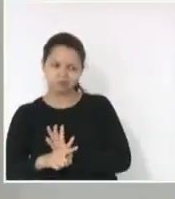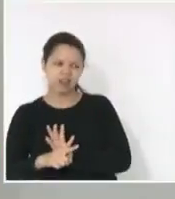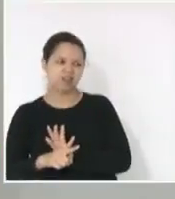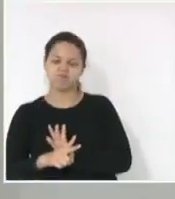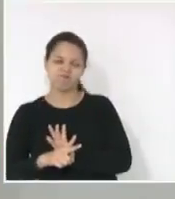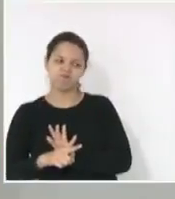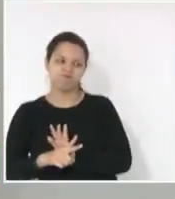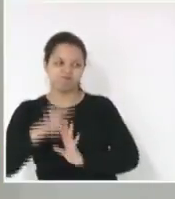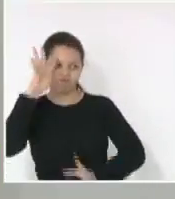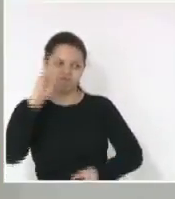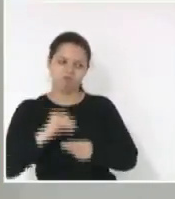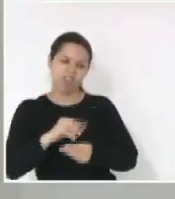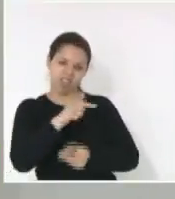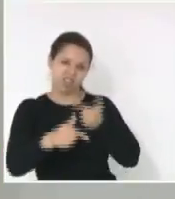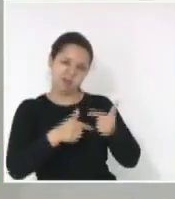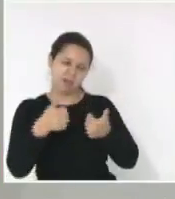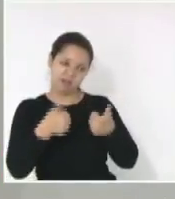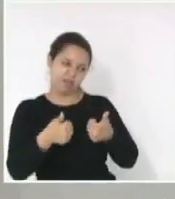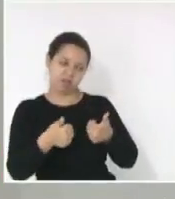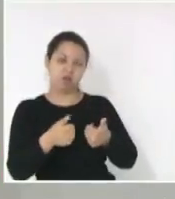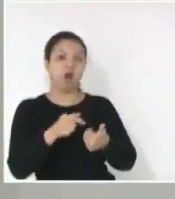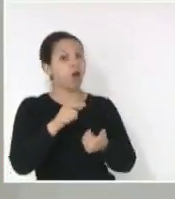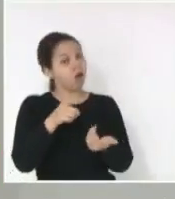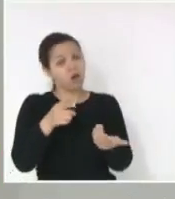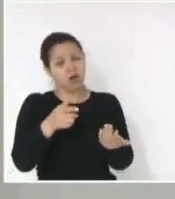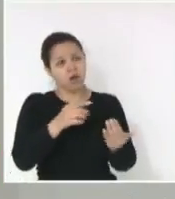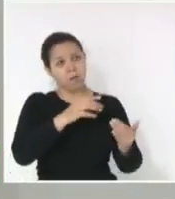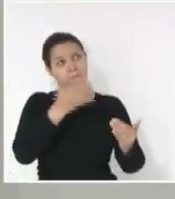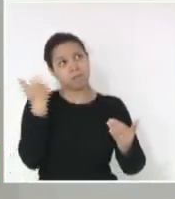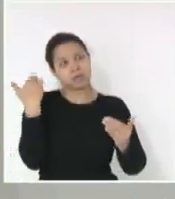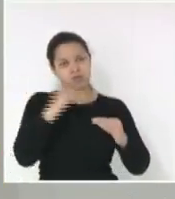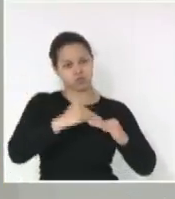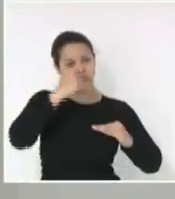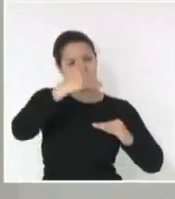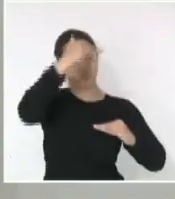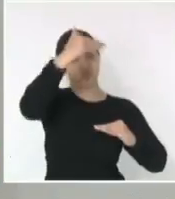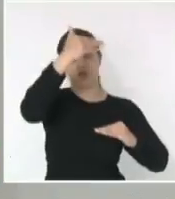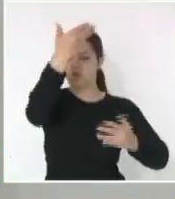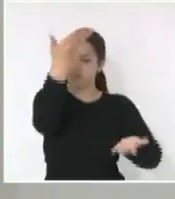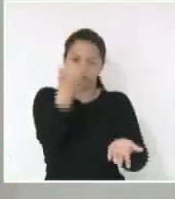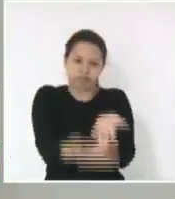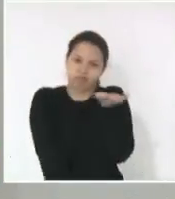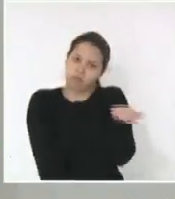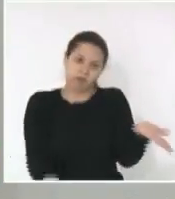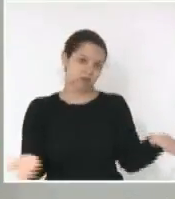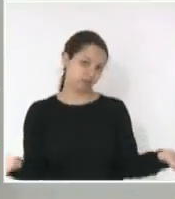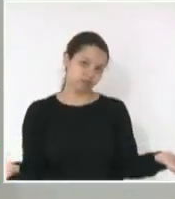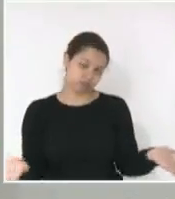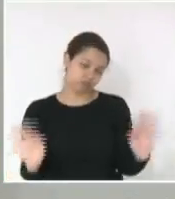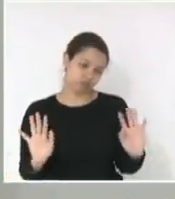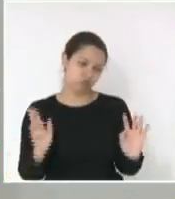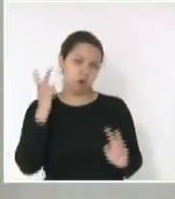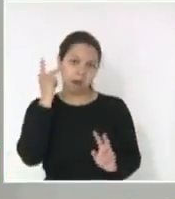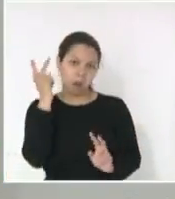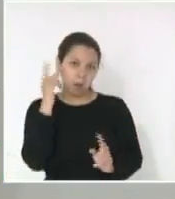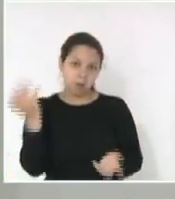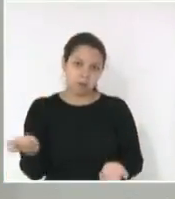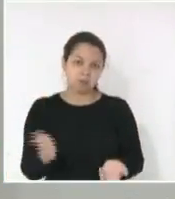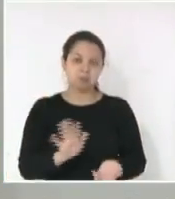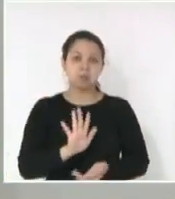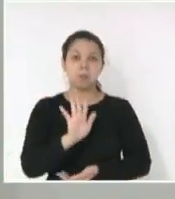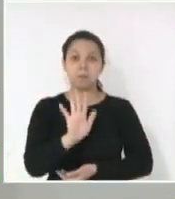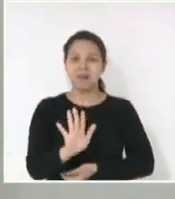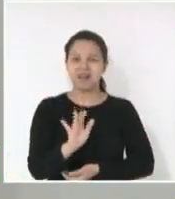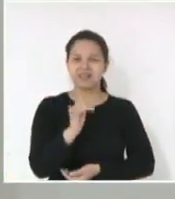os requisitos, ele vai perder a função pública, o cargo público. Então,